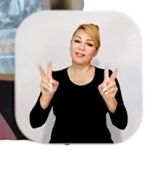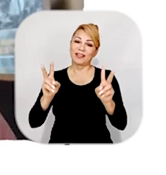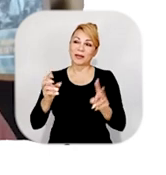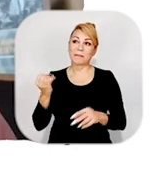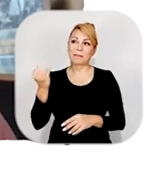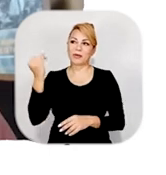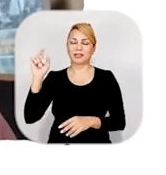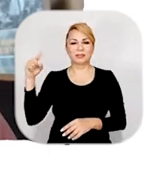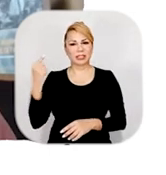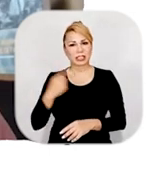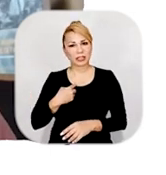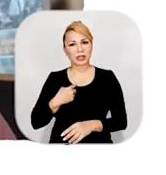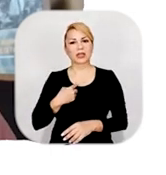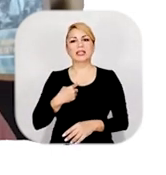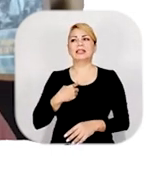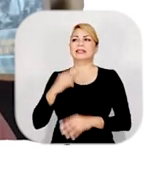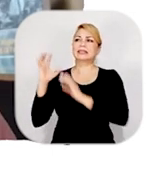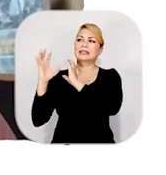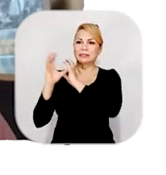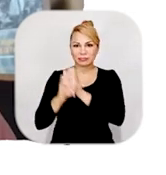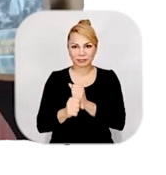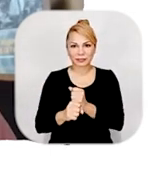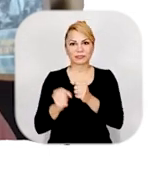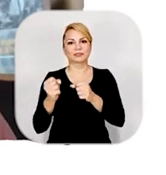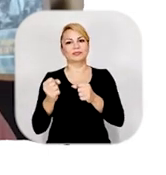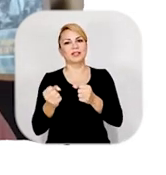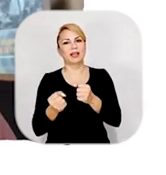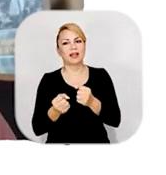Ele até filmou